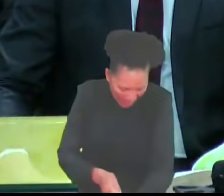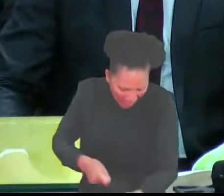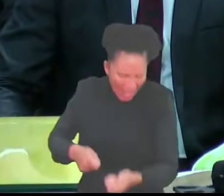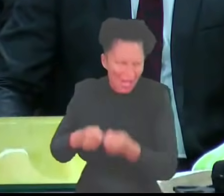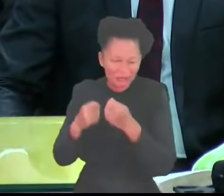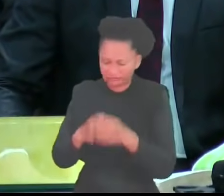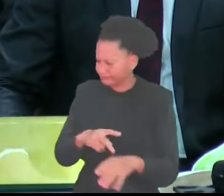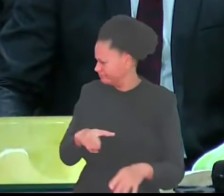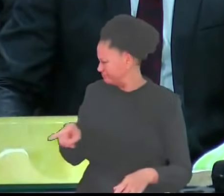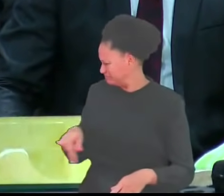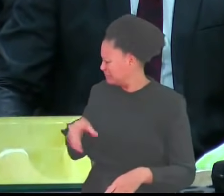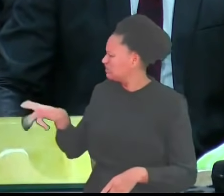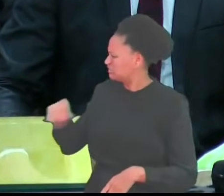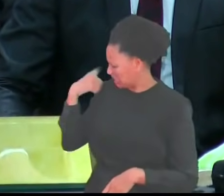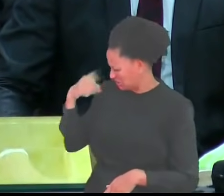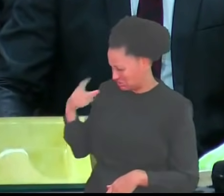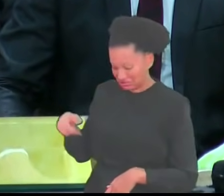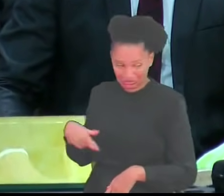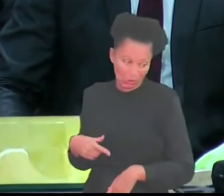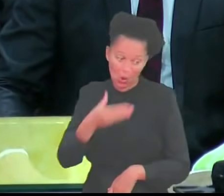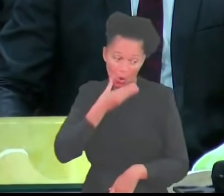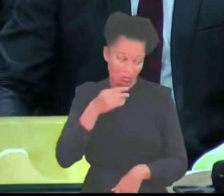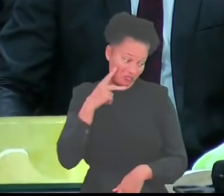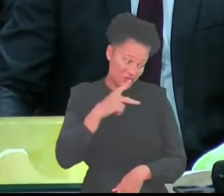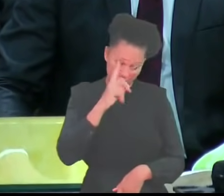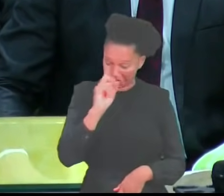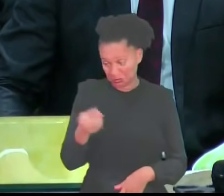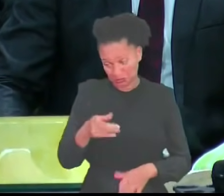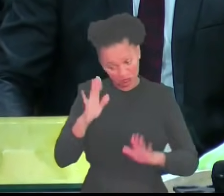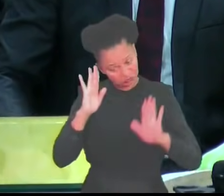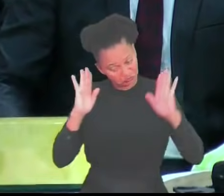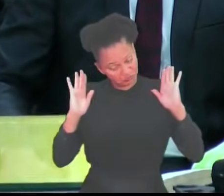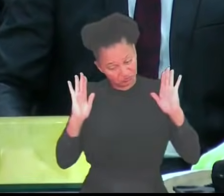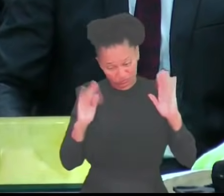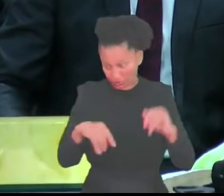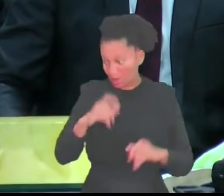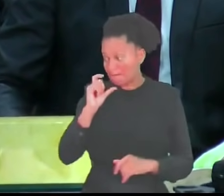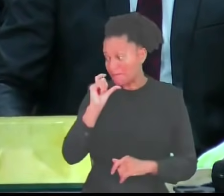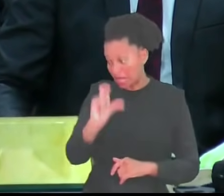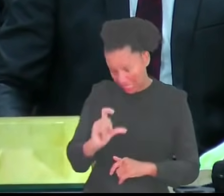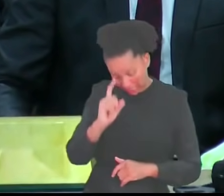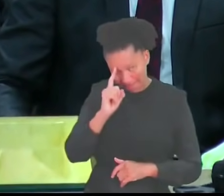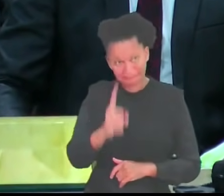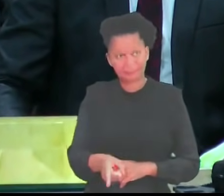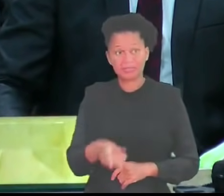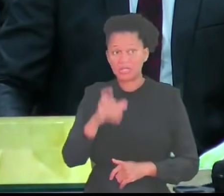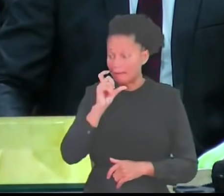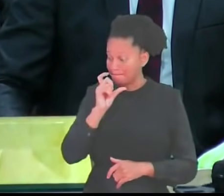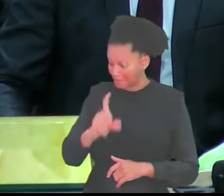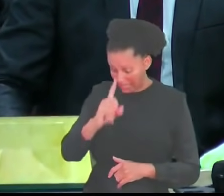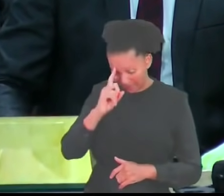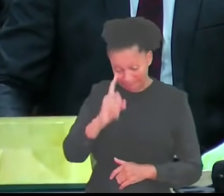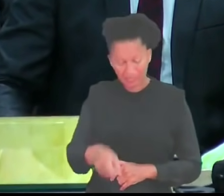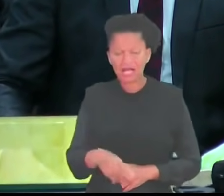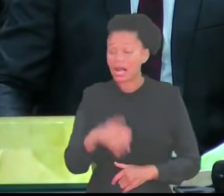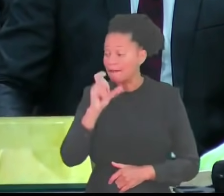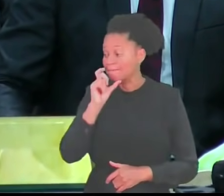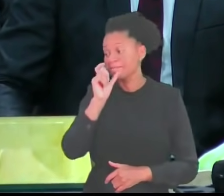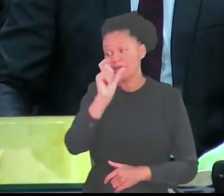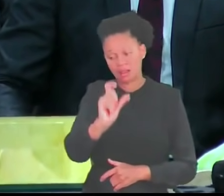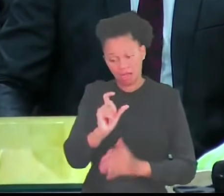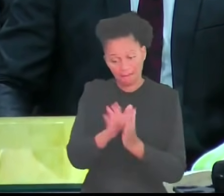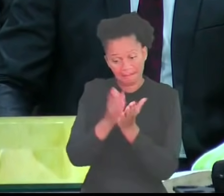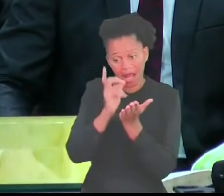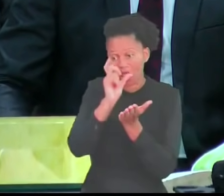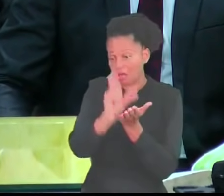Um olhava para o outro, fulano, tu tá doido? Não, o profeta mandou. A palavra mandou. A palavra mandou. A palavra